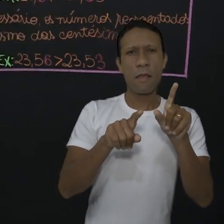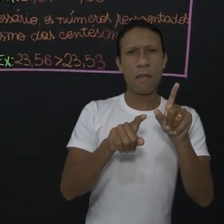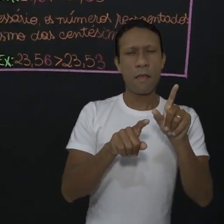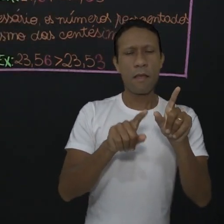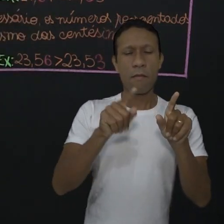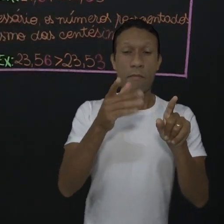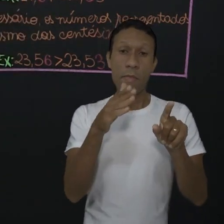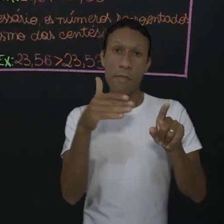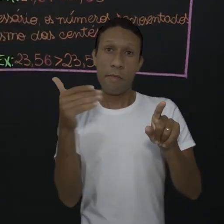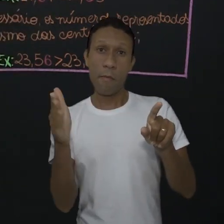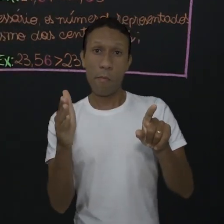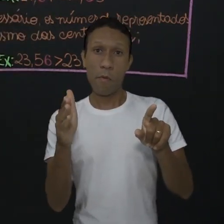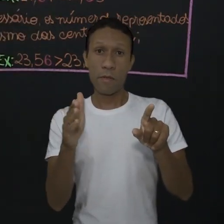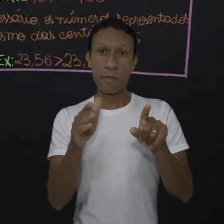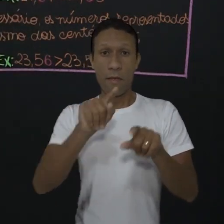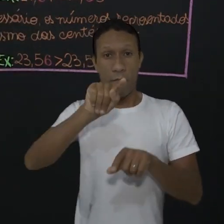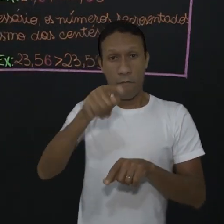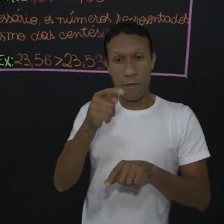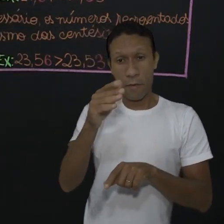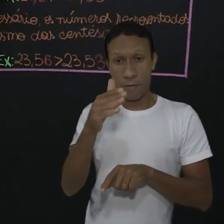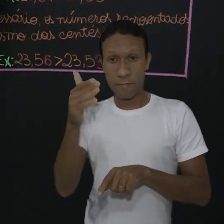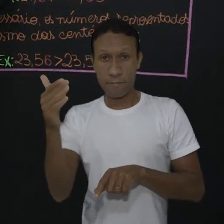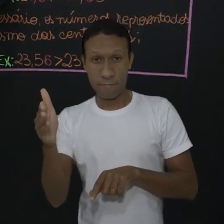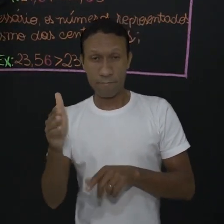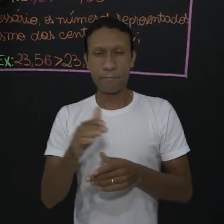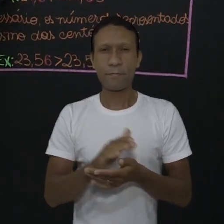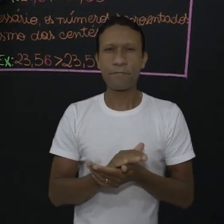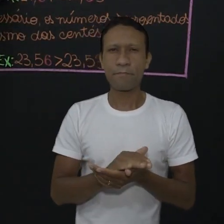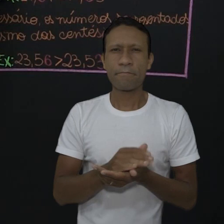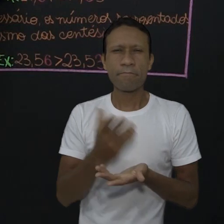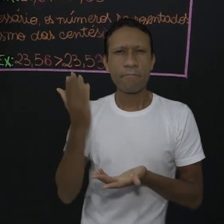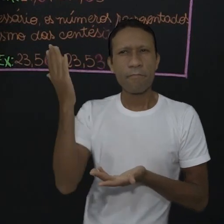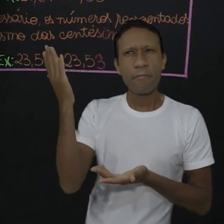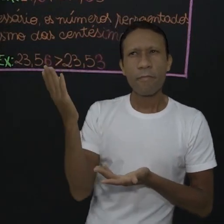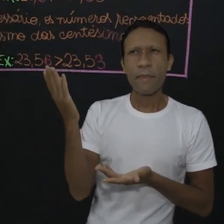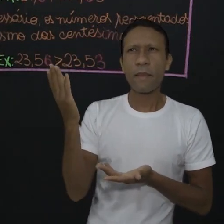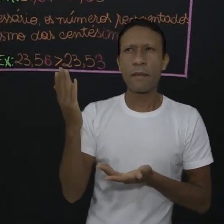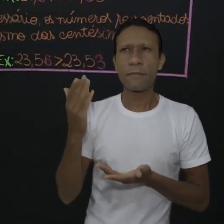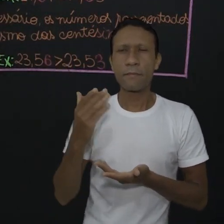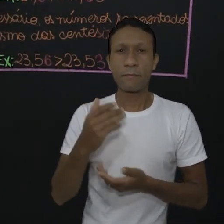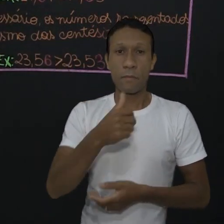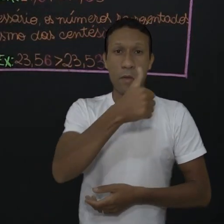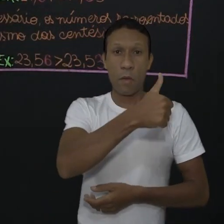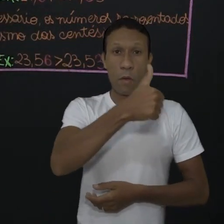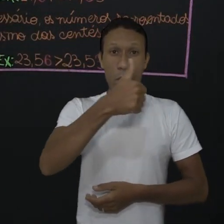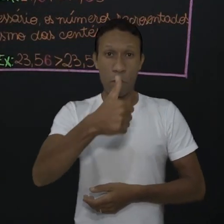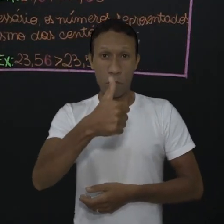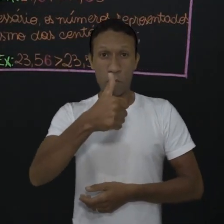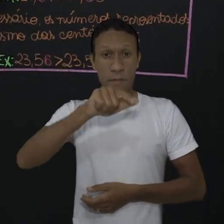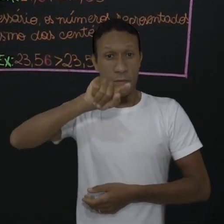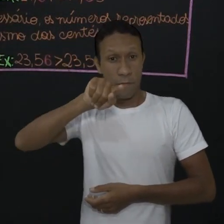dessa vírgula. Legal? Aqui nesse caso, olha só, a parte inteira desse primeiro número,